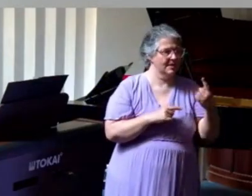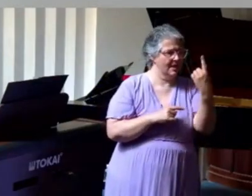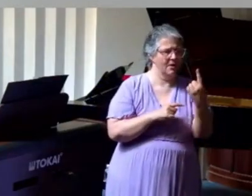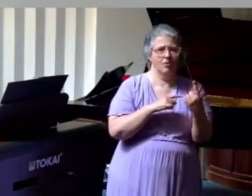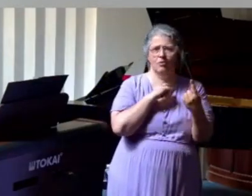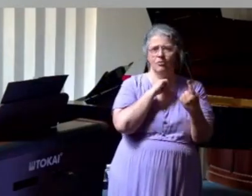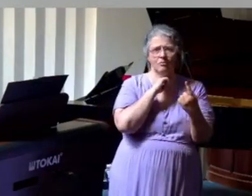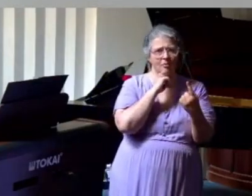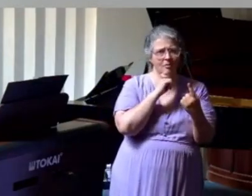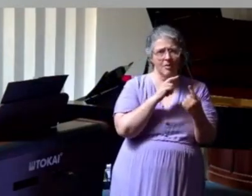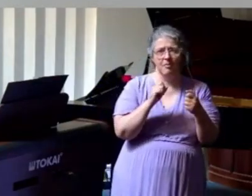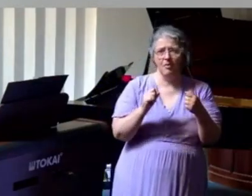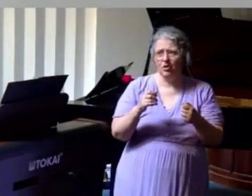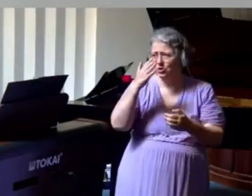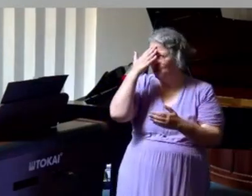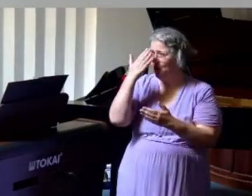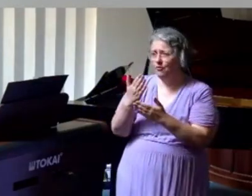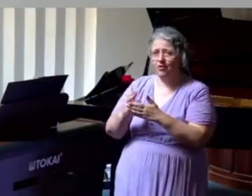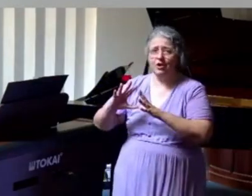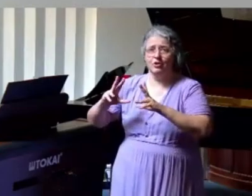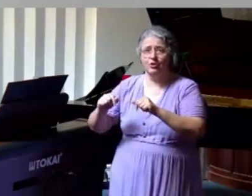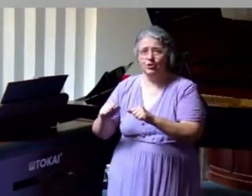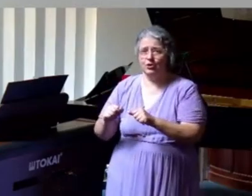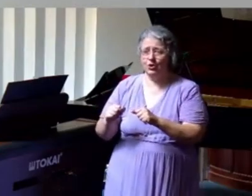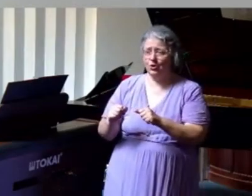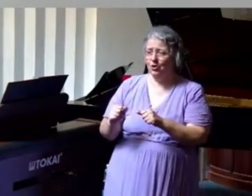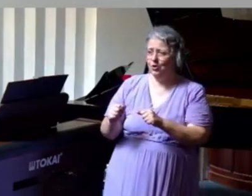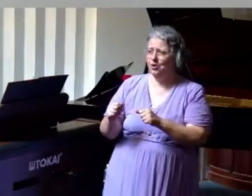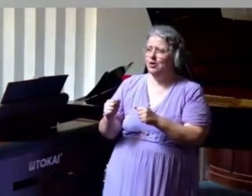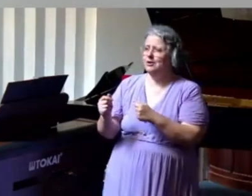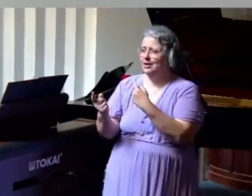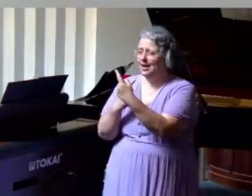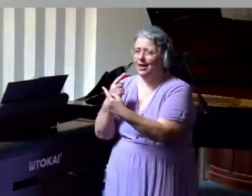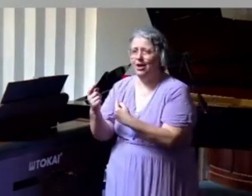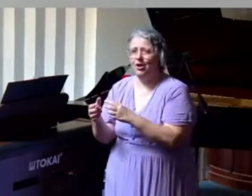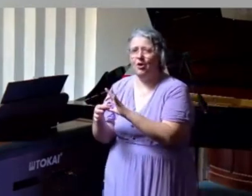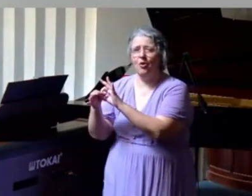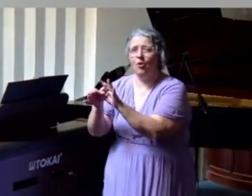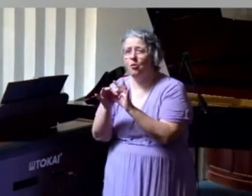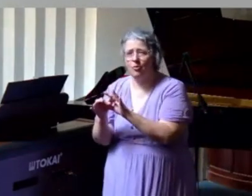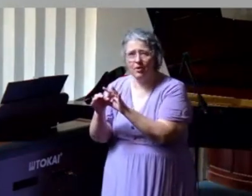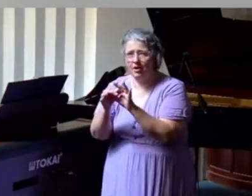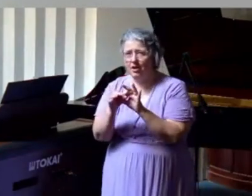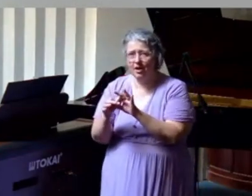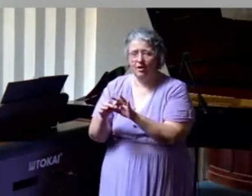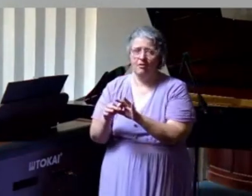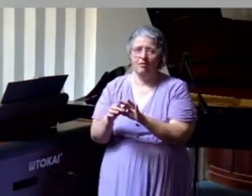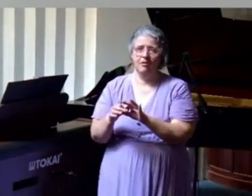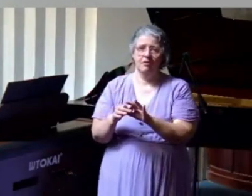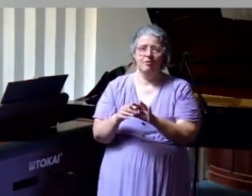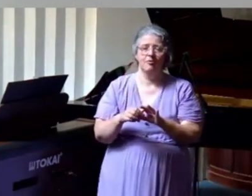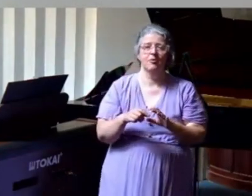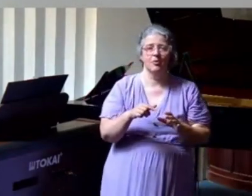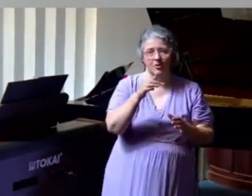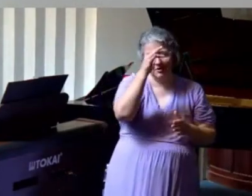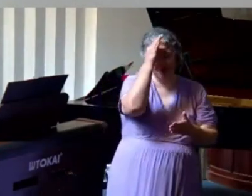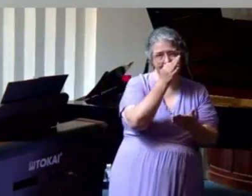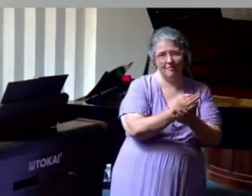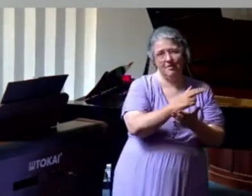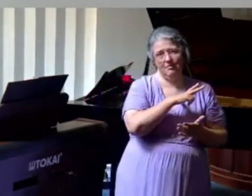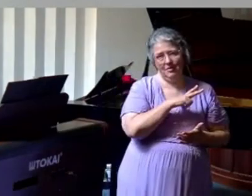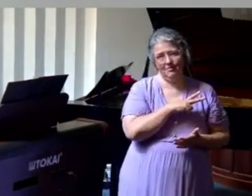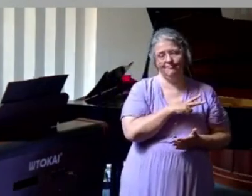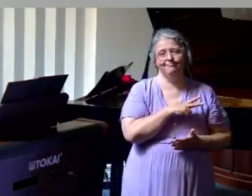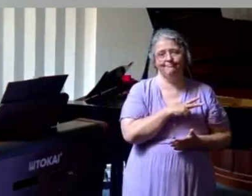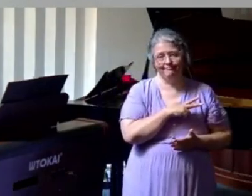confiar somente nisso para sua segurança espiritual. Então, louvado seja Deus por termos mentores